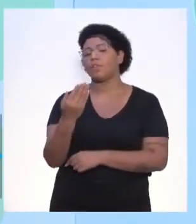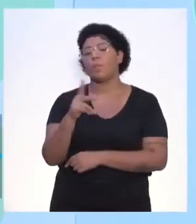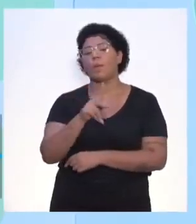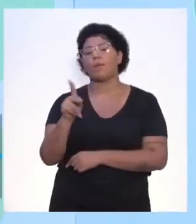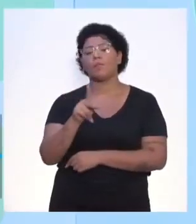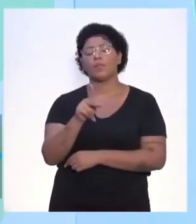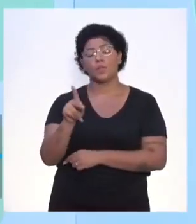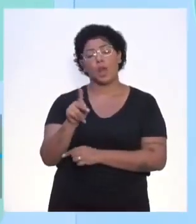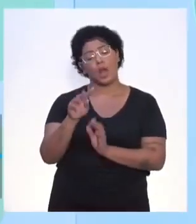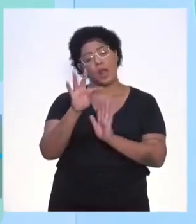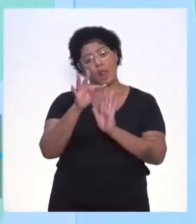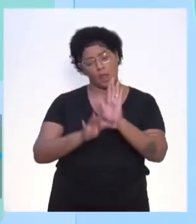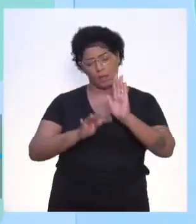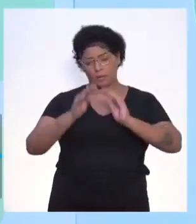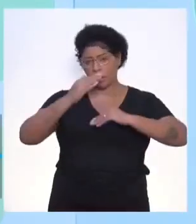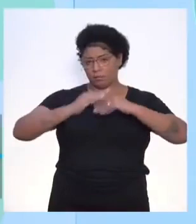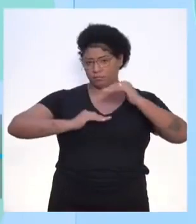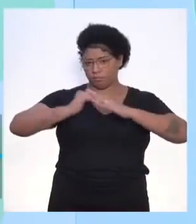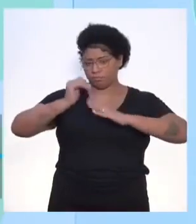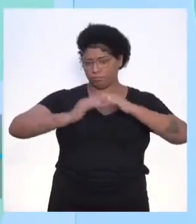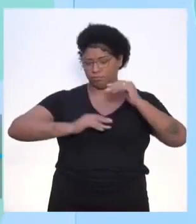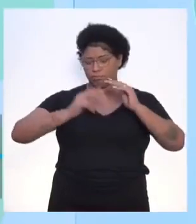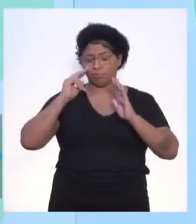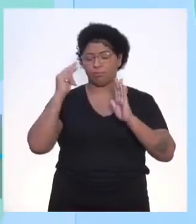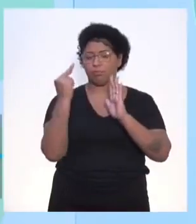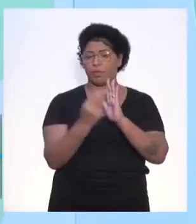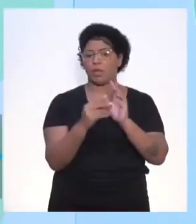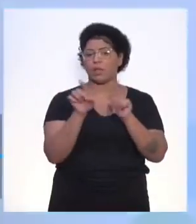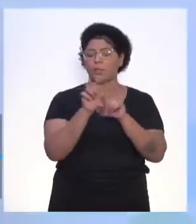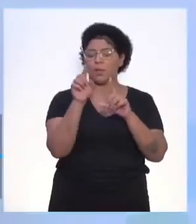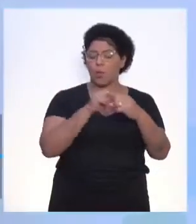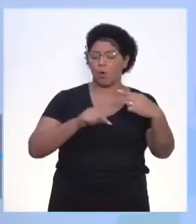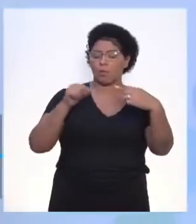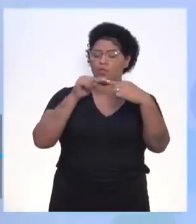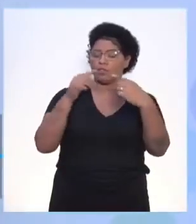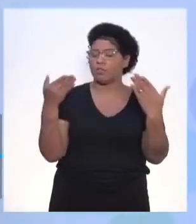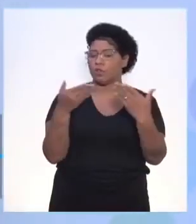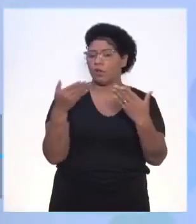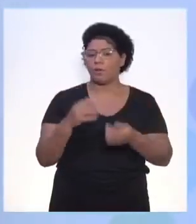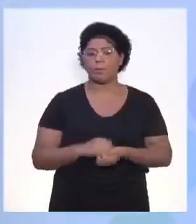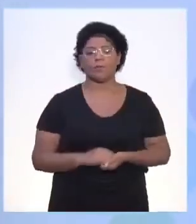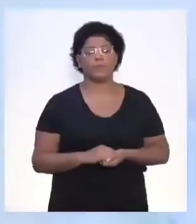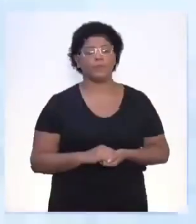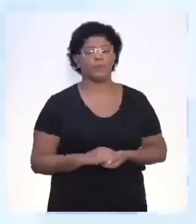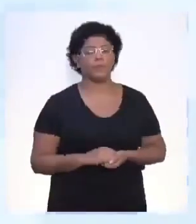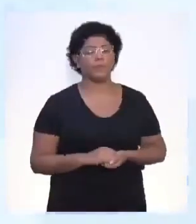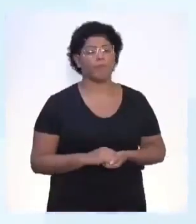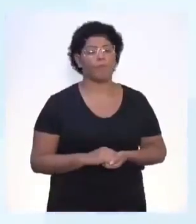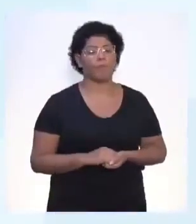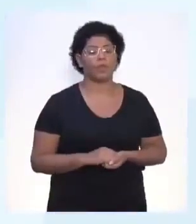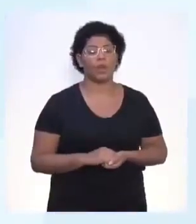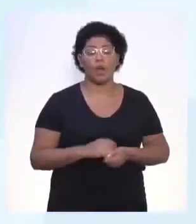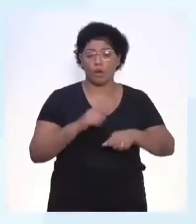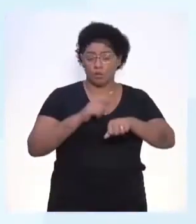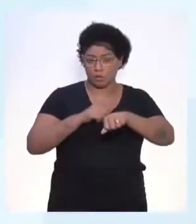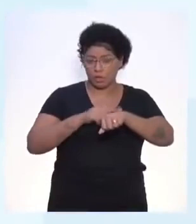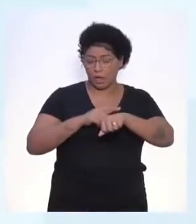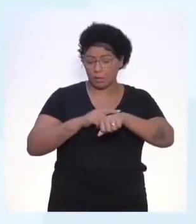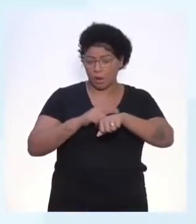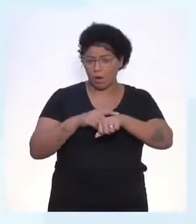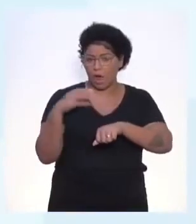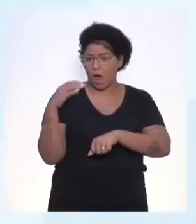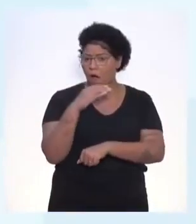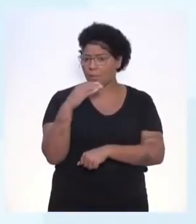habilidades trabalharemos hoje e os objetivos da aula. Na tela. Vamos lá, então. Como o nosso tempo é curto, eu lerei